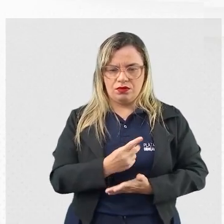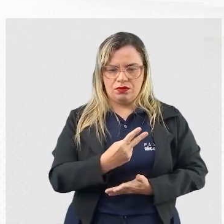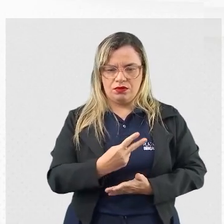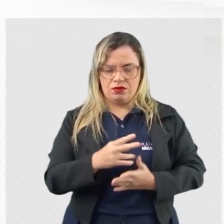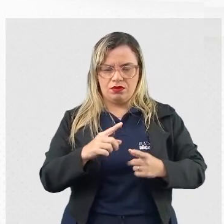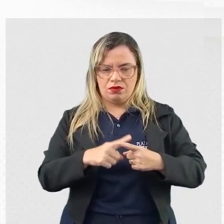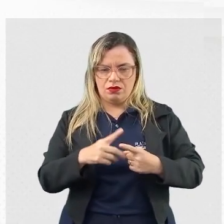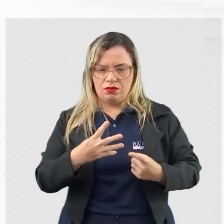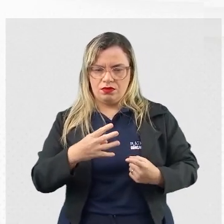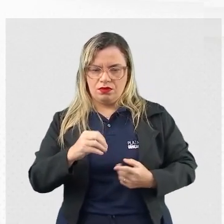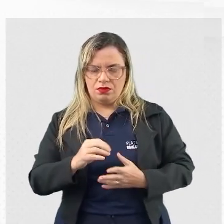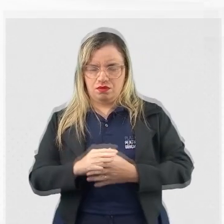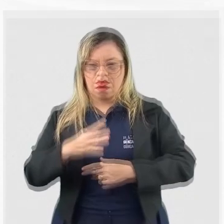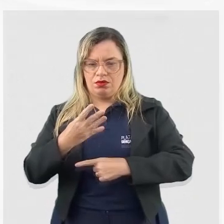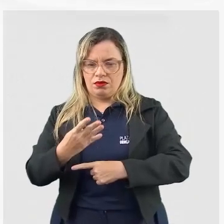dá